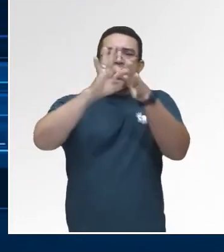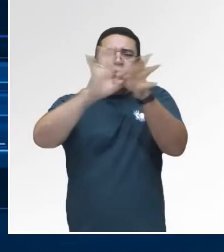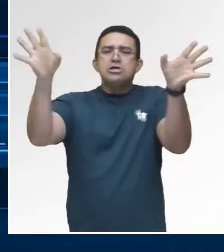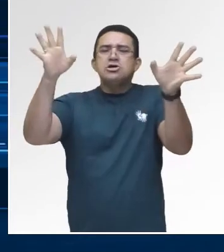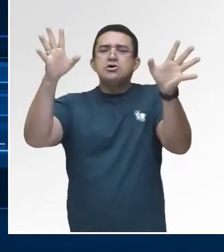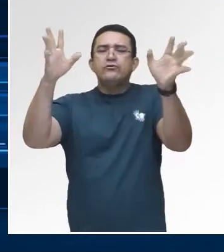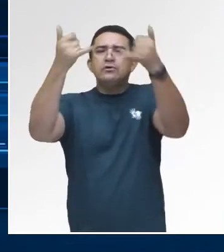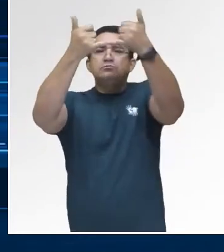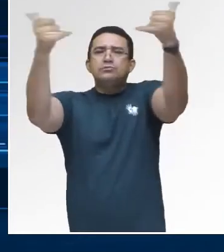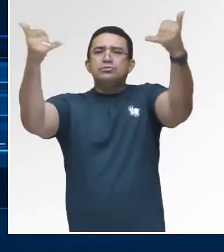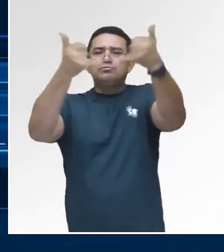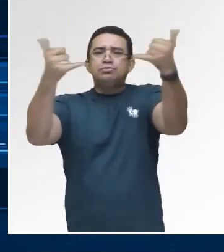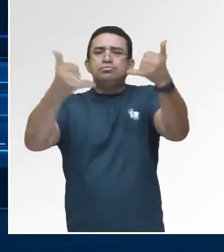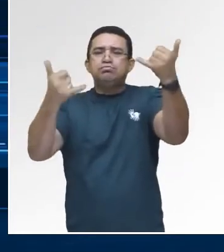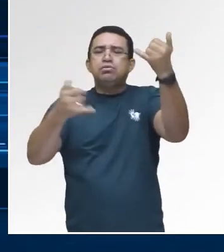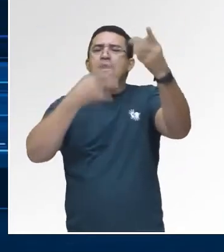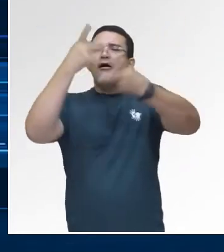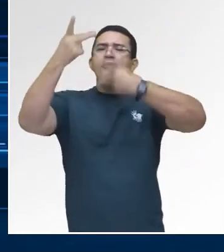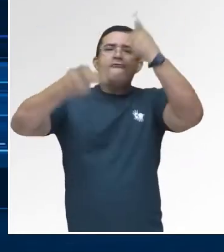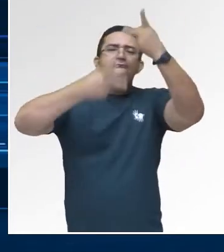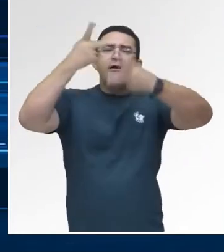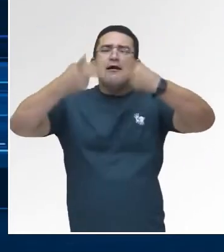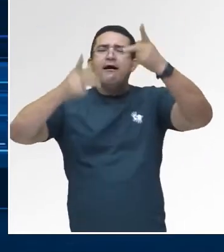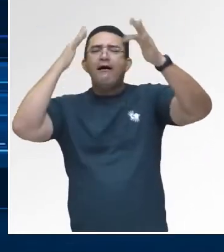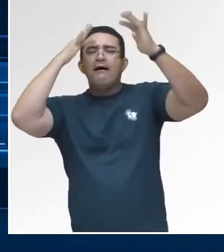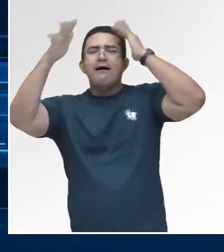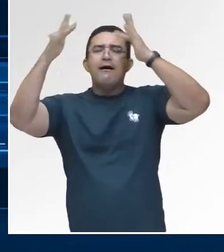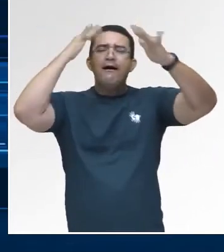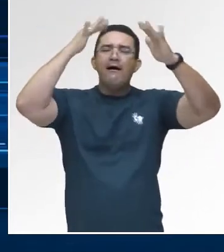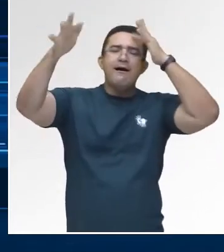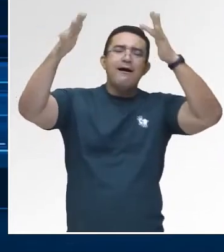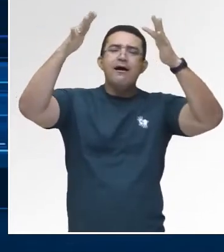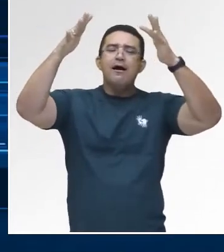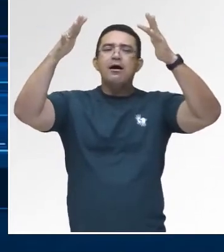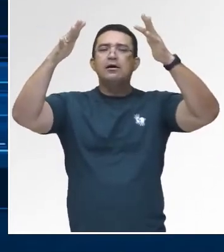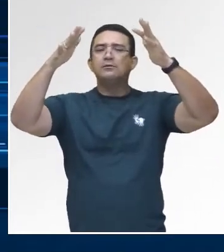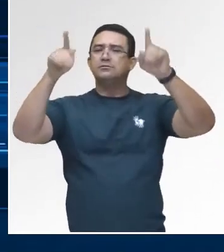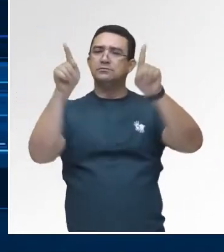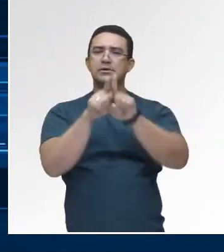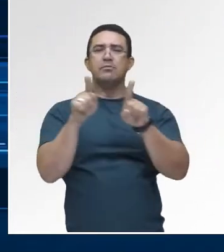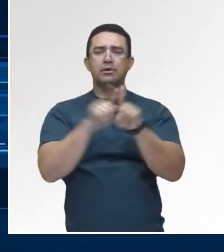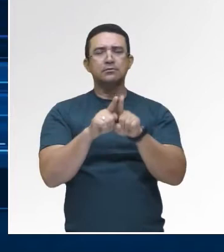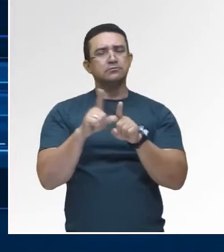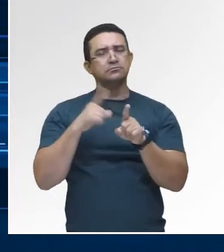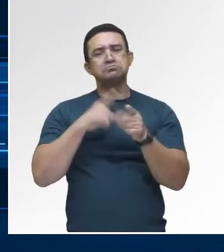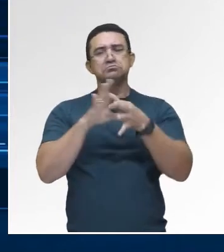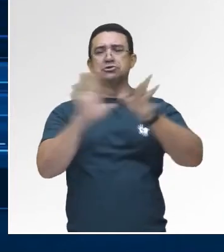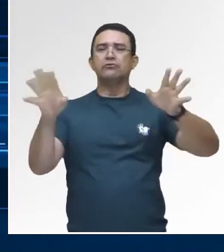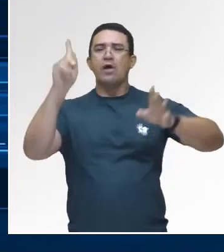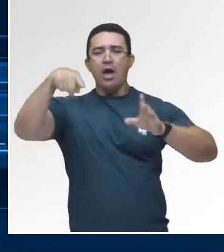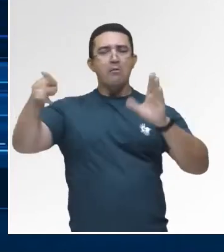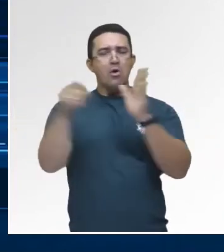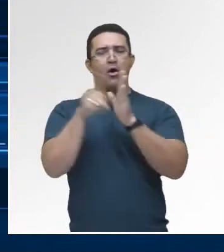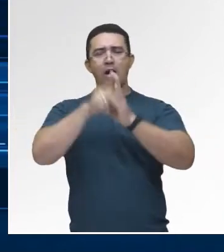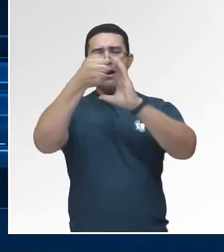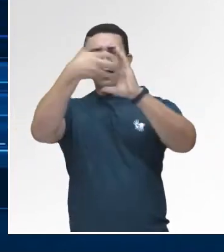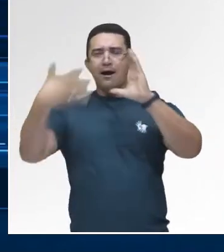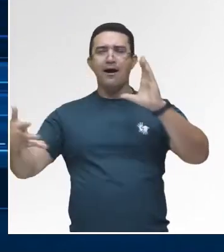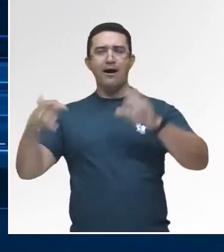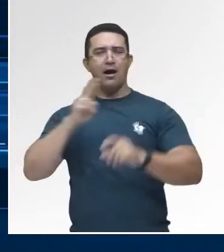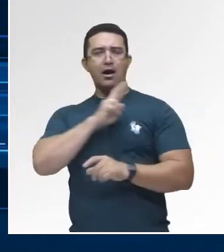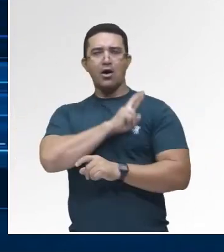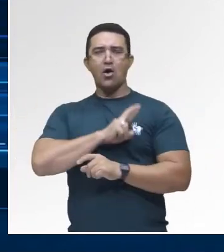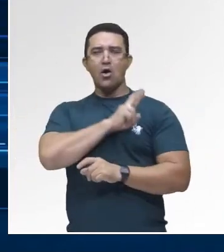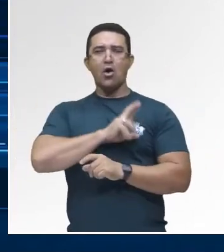dessas características do romantismo. O verso branco, sem rima, caracterizam